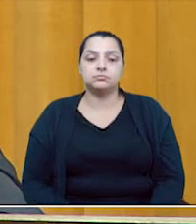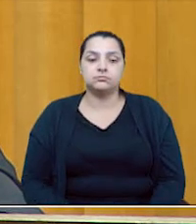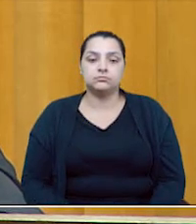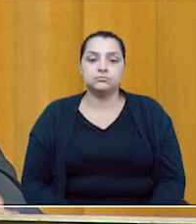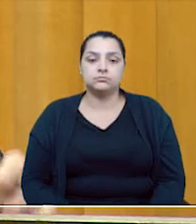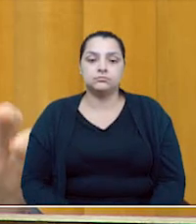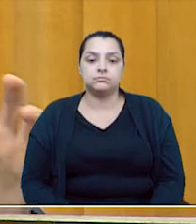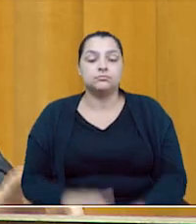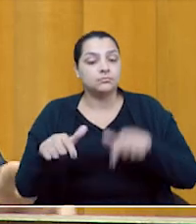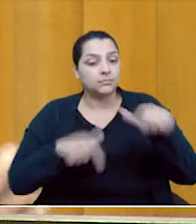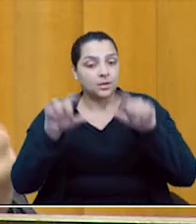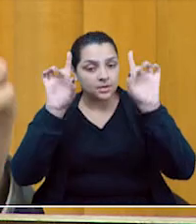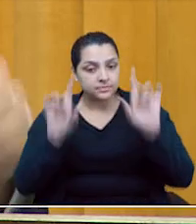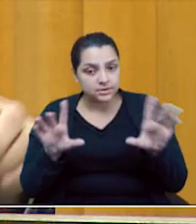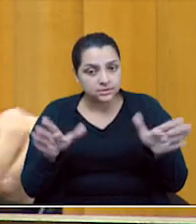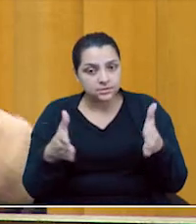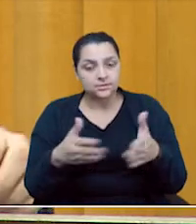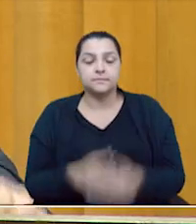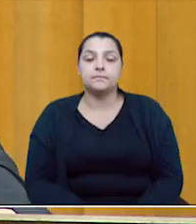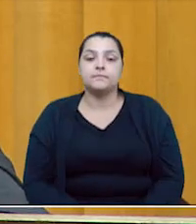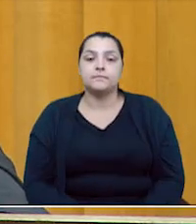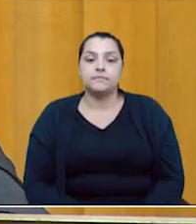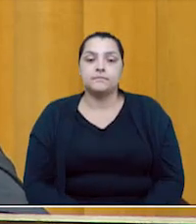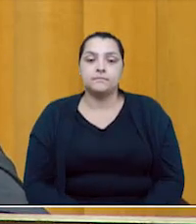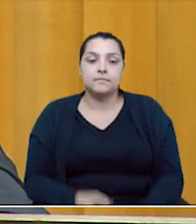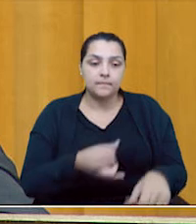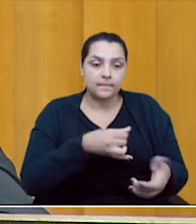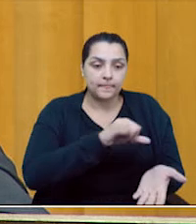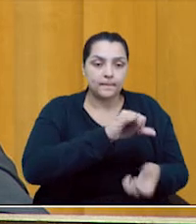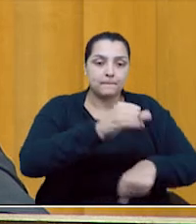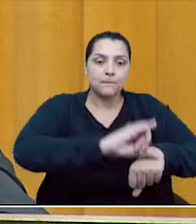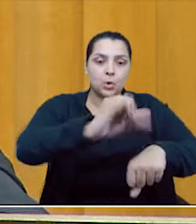etc. Polos, acordos de cooperação